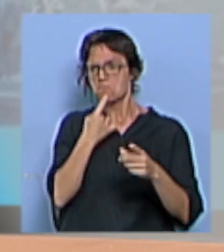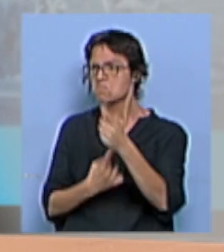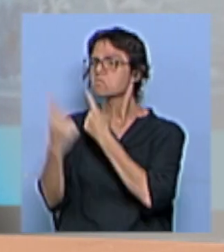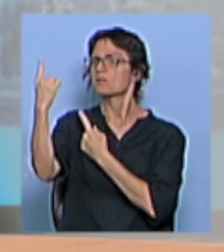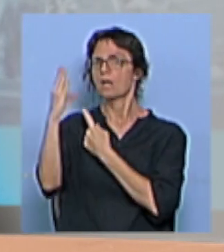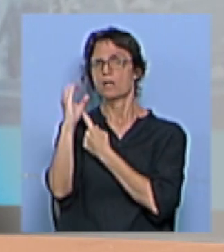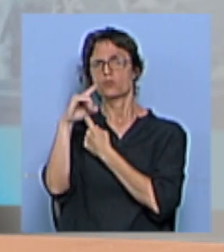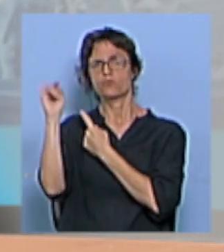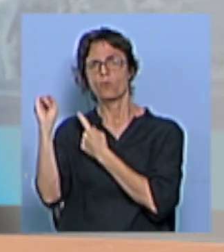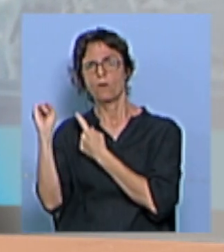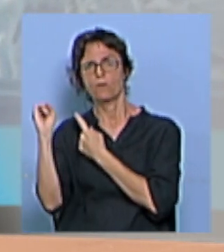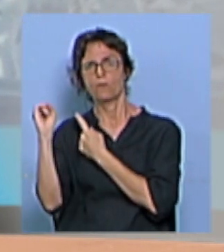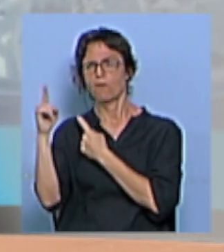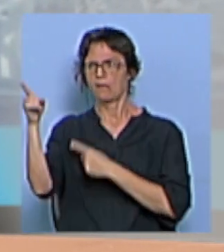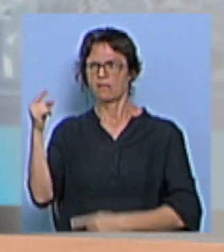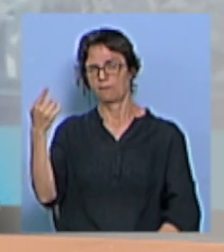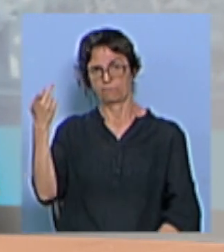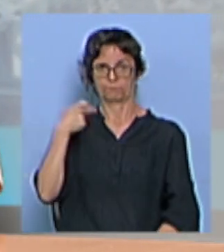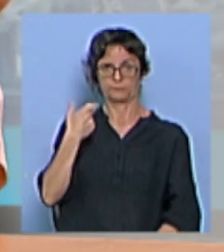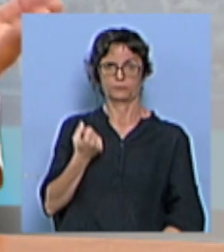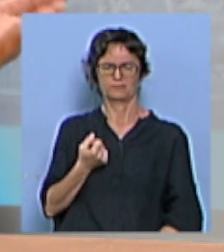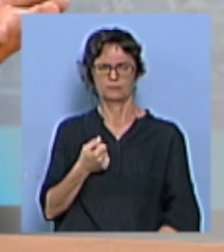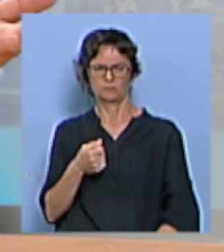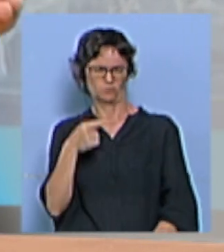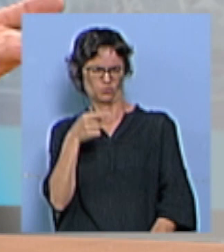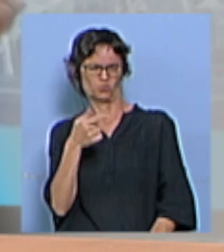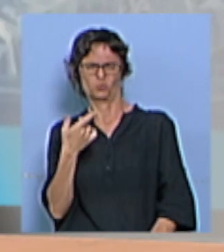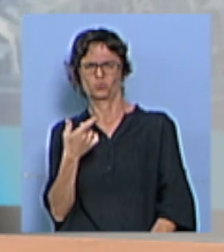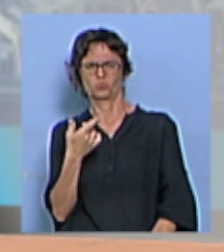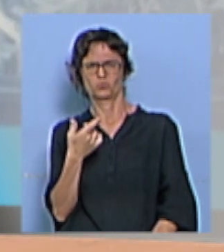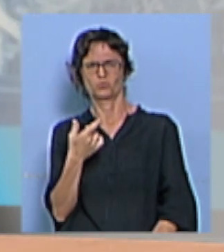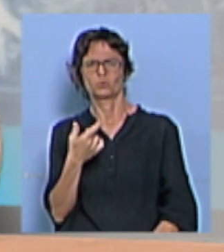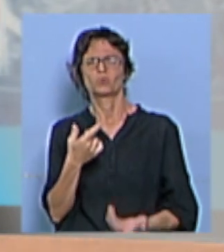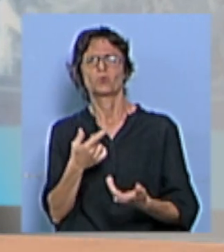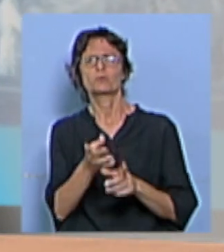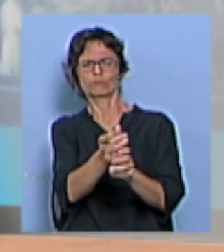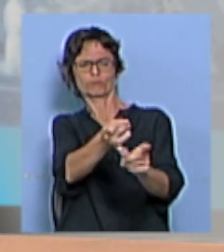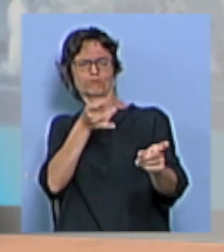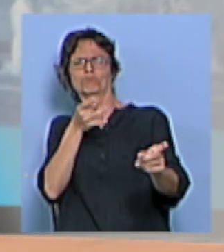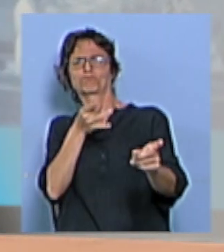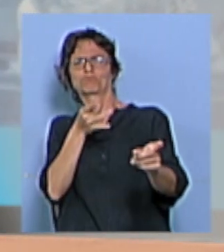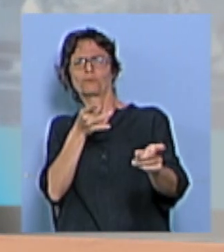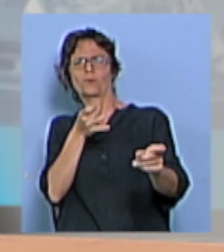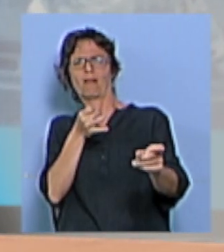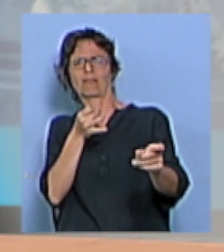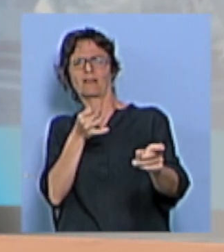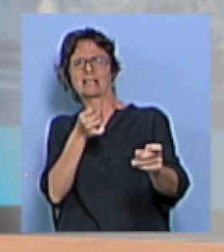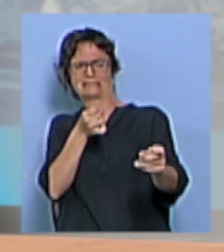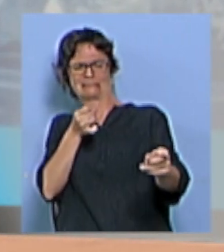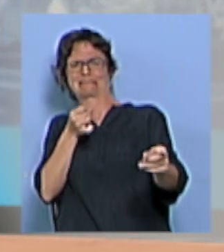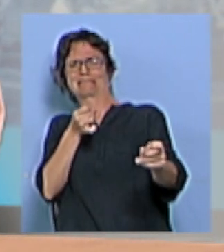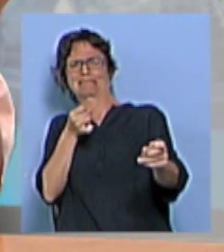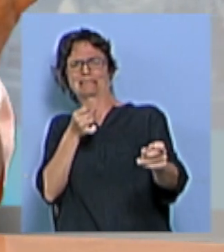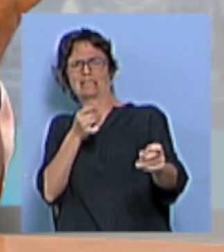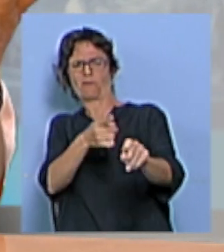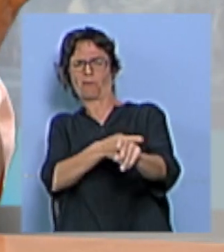E depois o apóstolo São João disse-lhe assim: tu já, quando pegas num arco, quando esticas demasiado o arco, o que é que